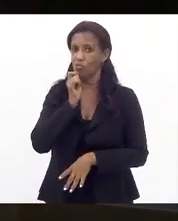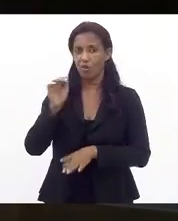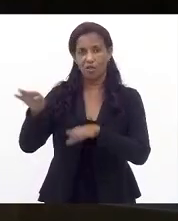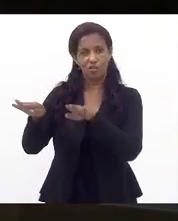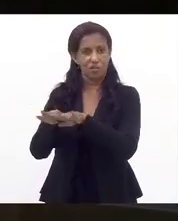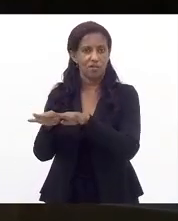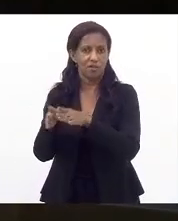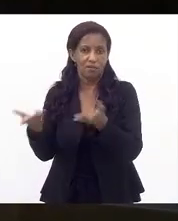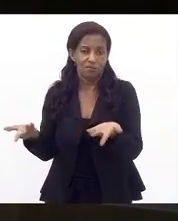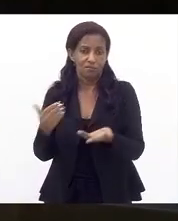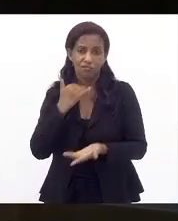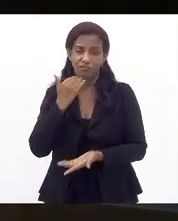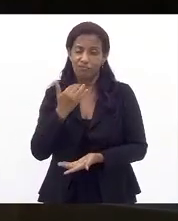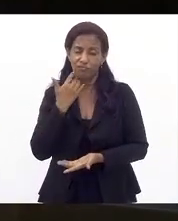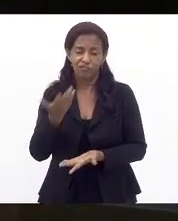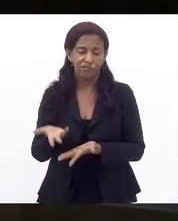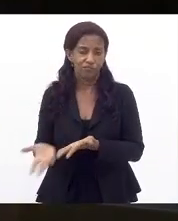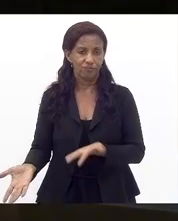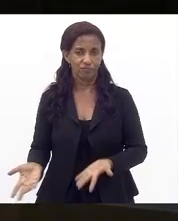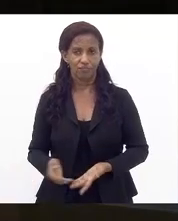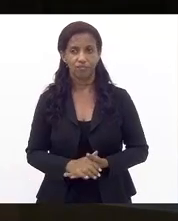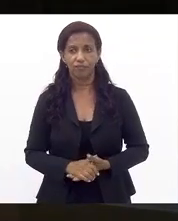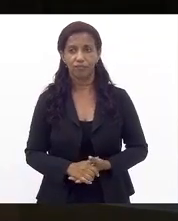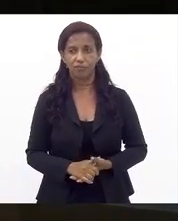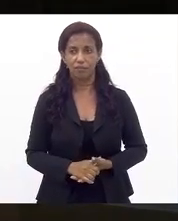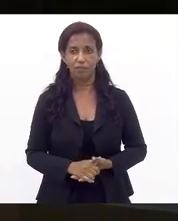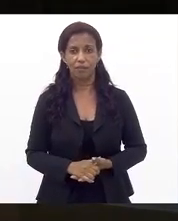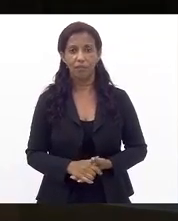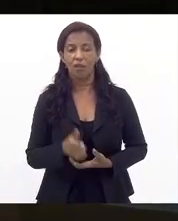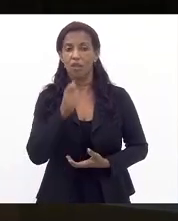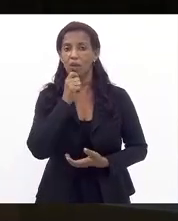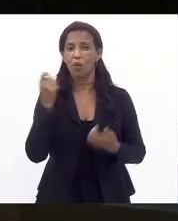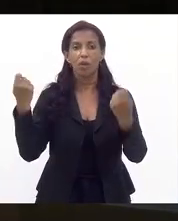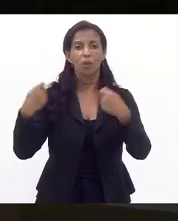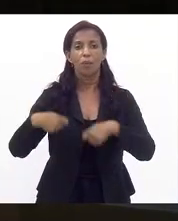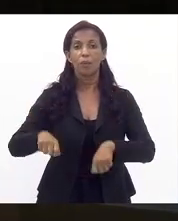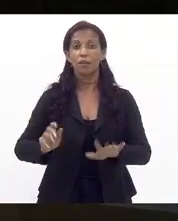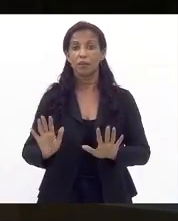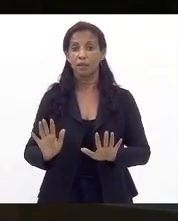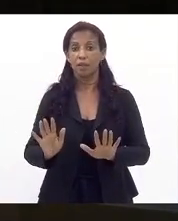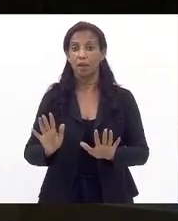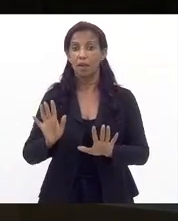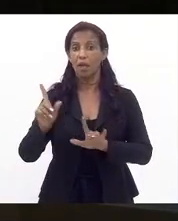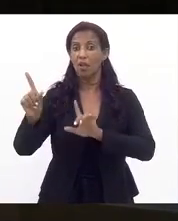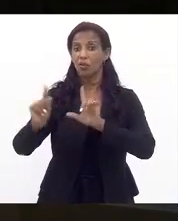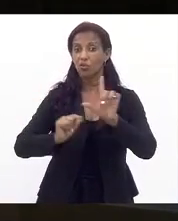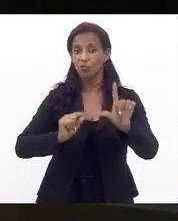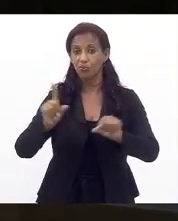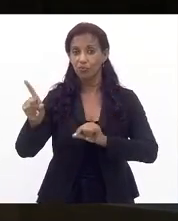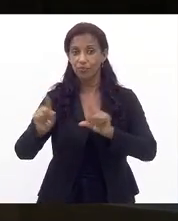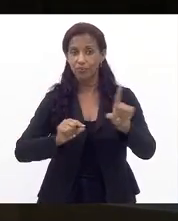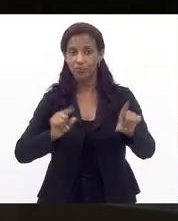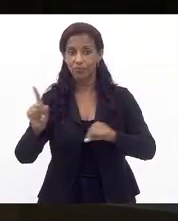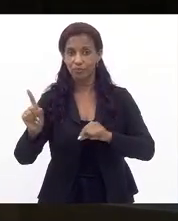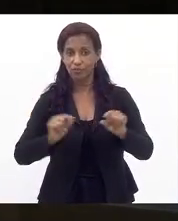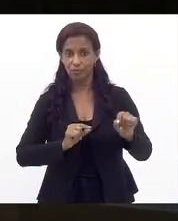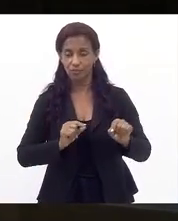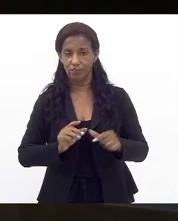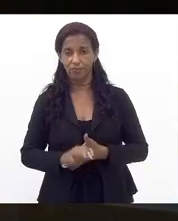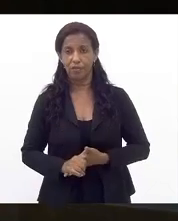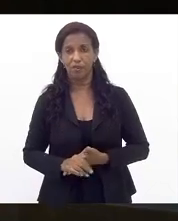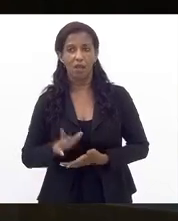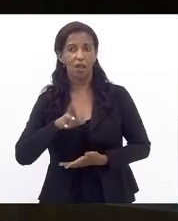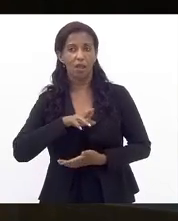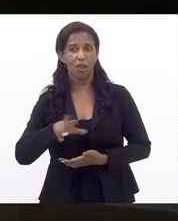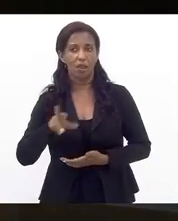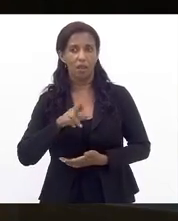média vai contribuir para nada tá então ele não precisa contribuir é opcional tá